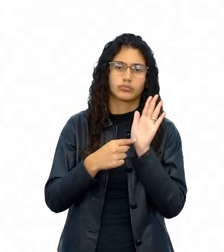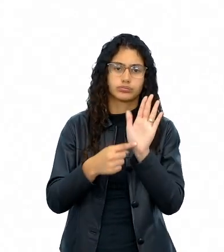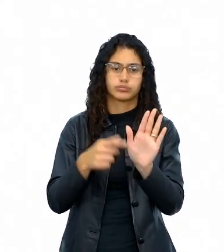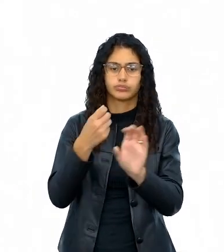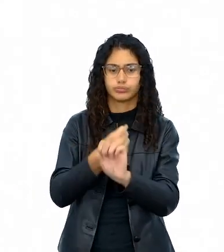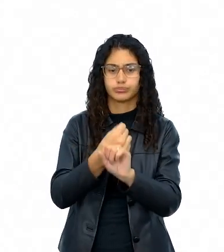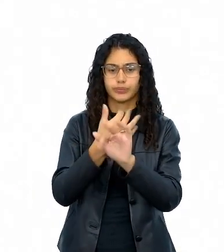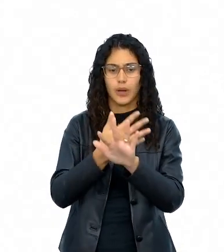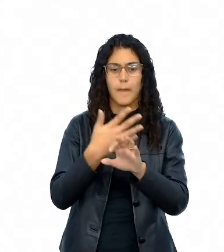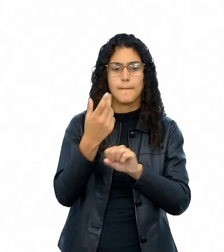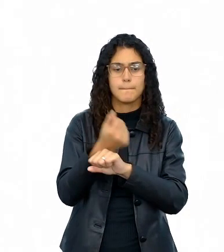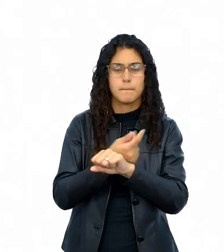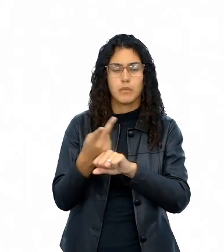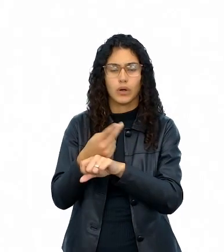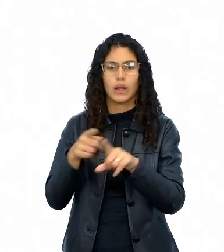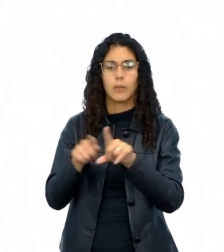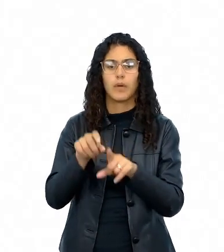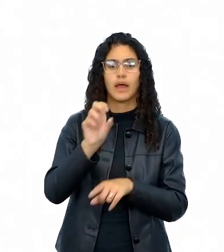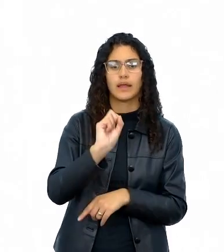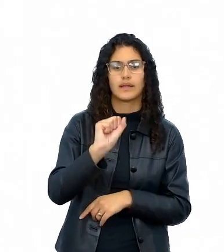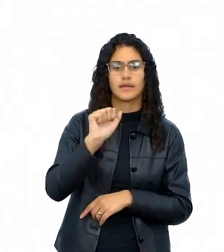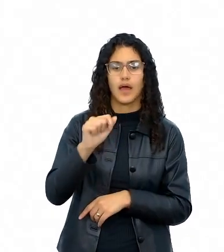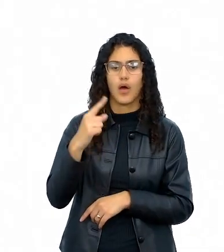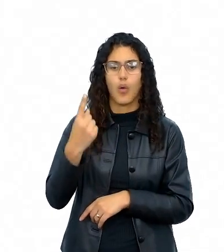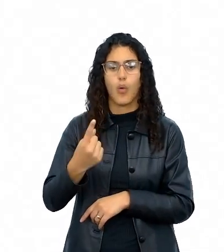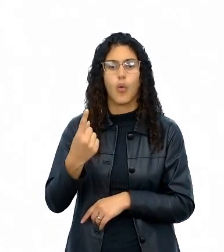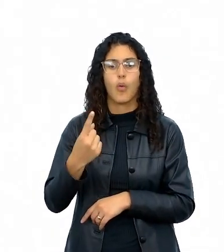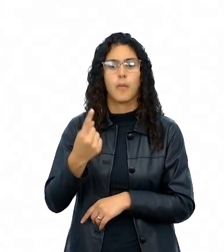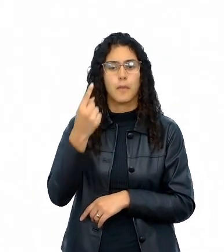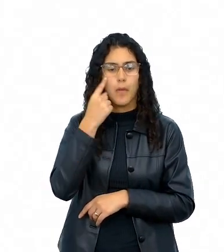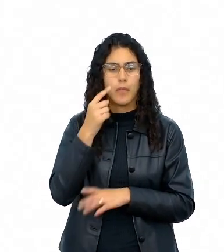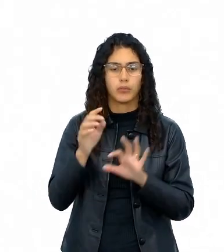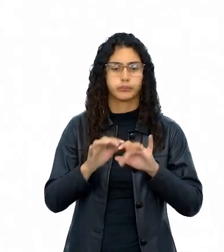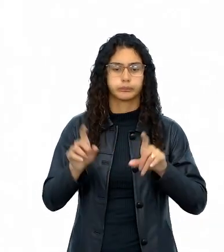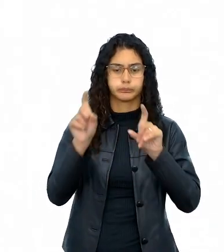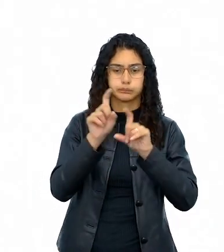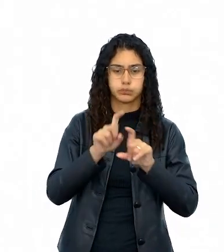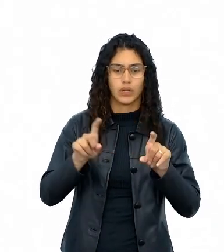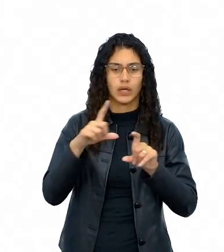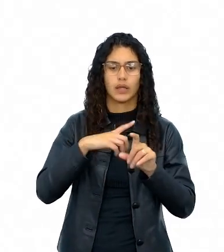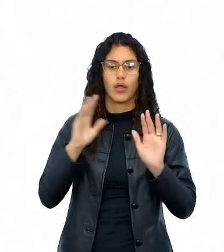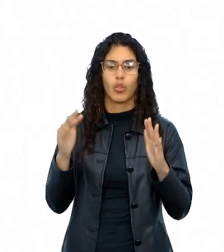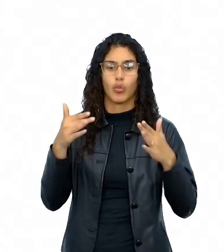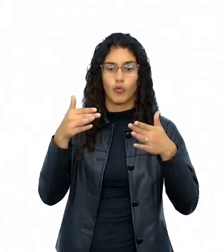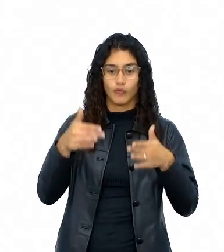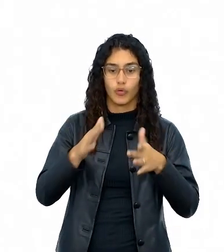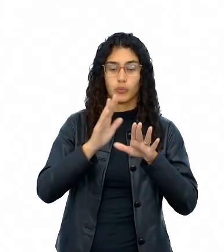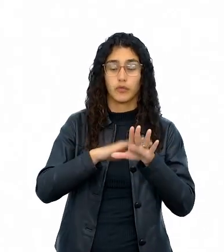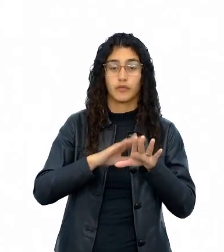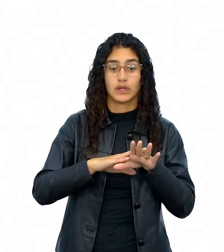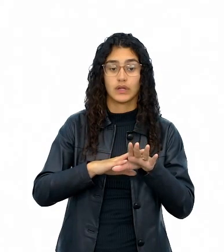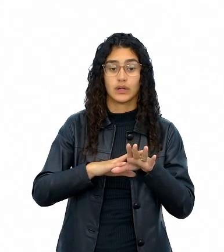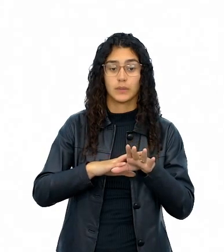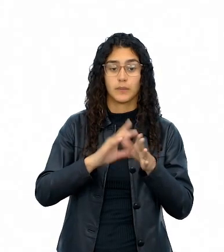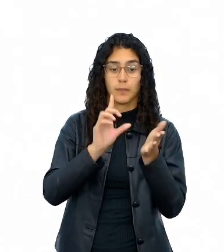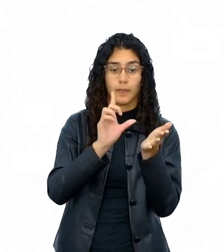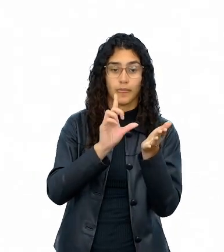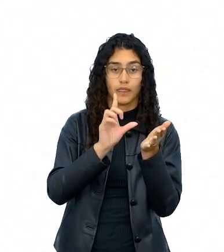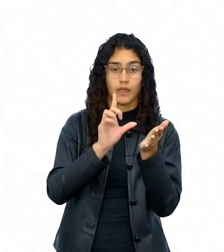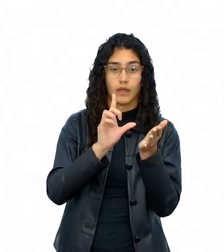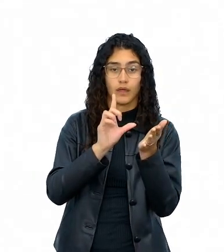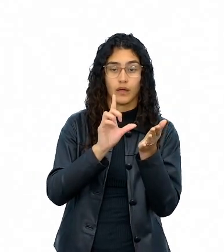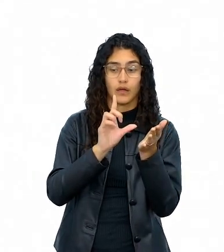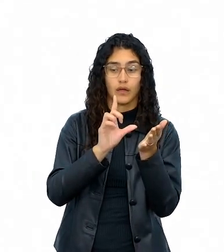transmissões. Exploramos a SA1 na perspectiva do pensamento computacional, com ênfase na construção do algoritmo, né, por meio